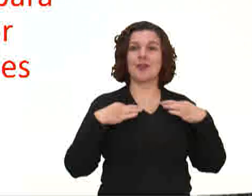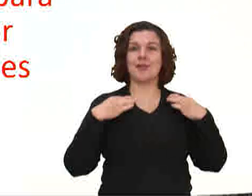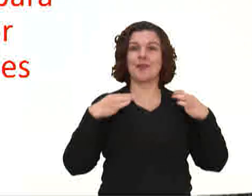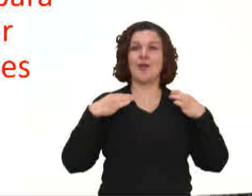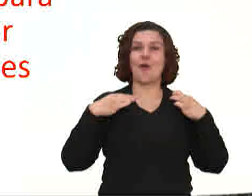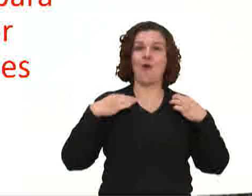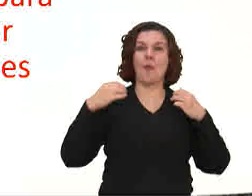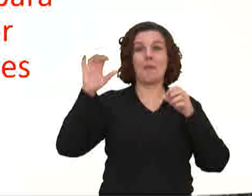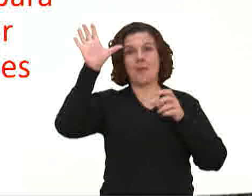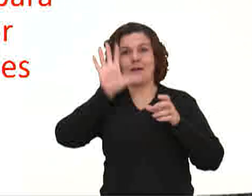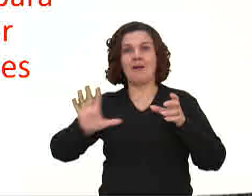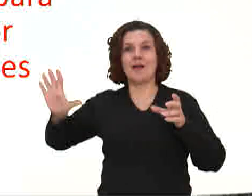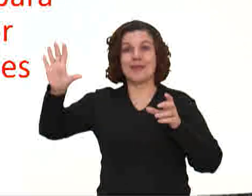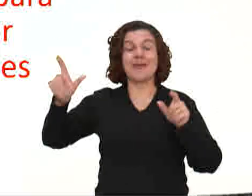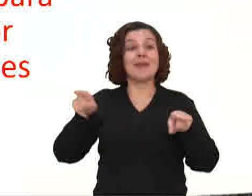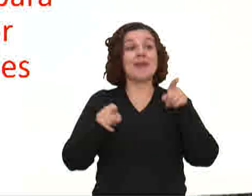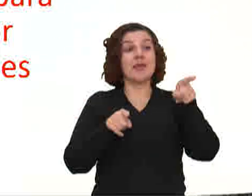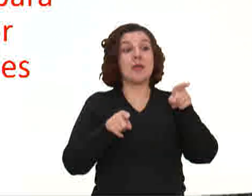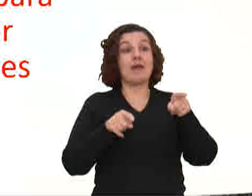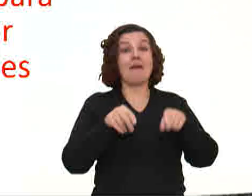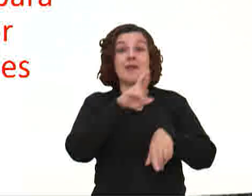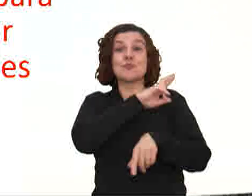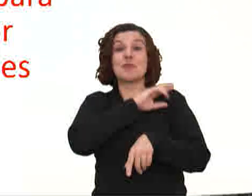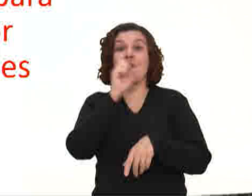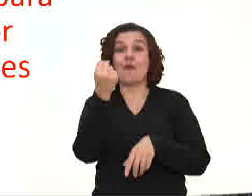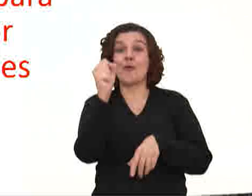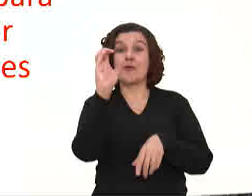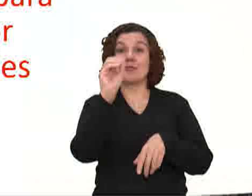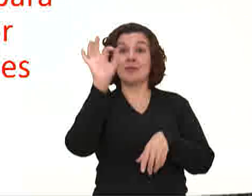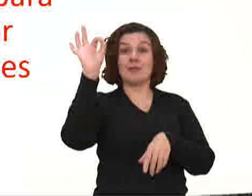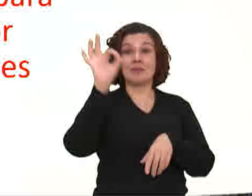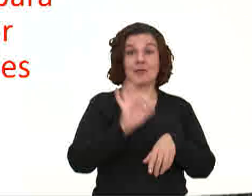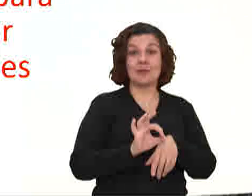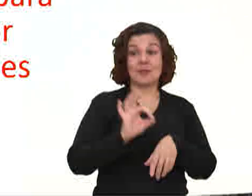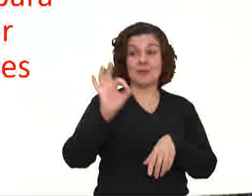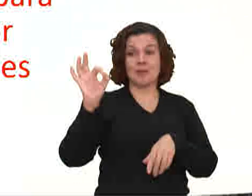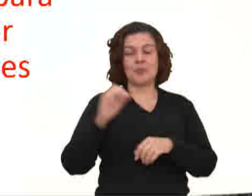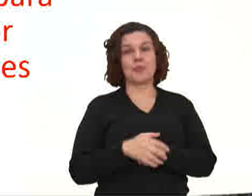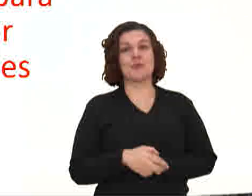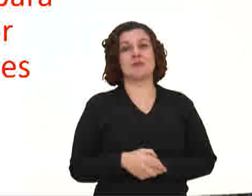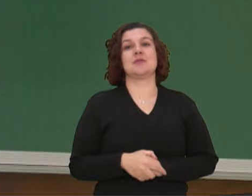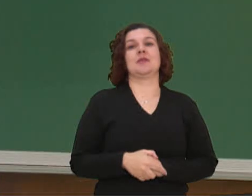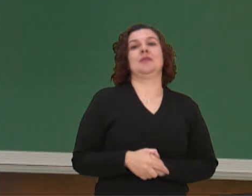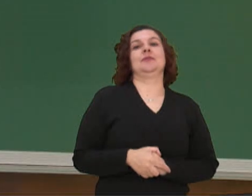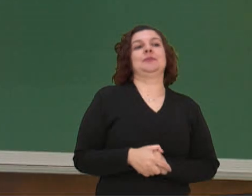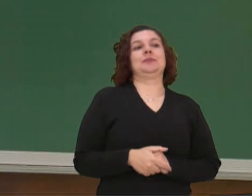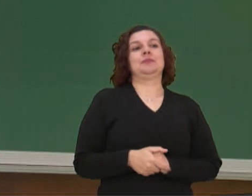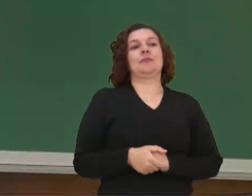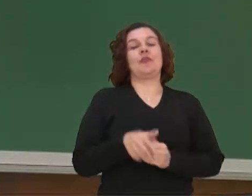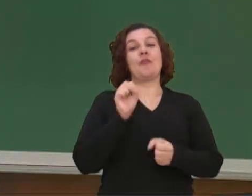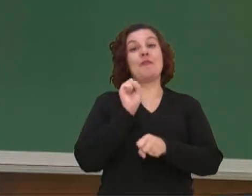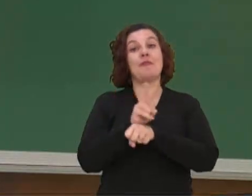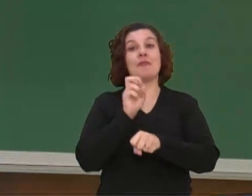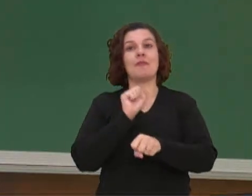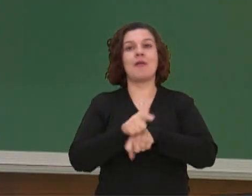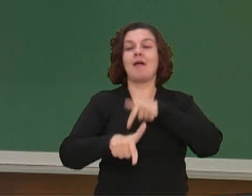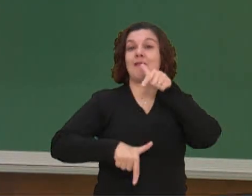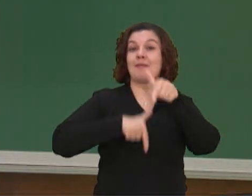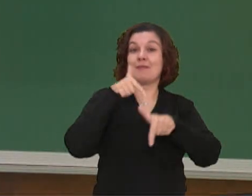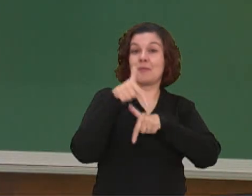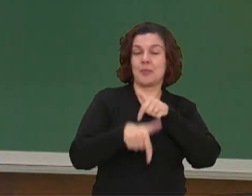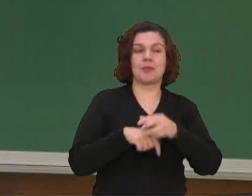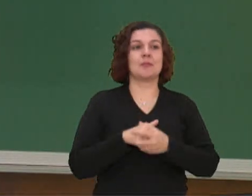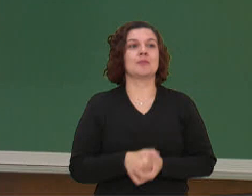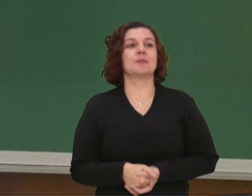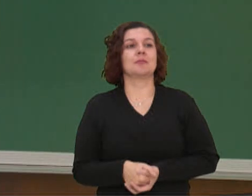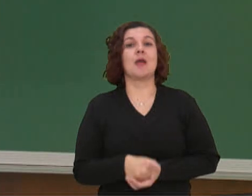é responsável por 80% das exportações, gerando 3 milhões de empregos. Mesmo com essa ideia de que aqui